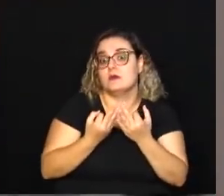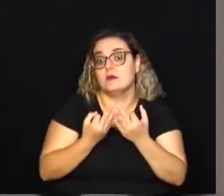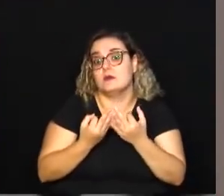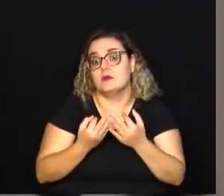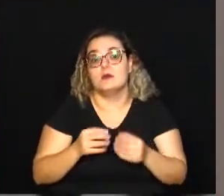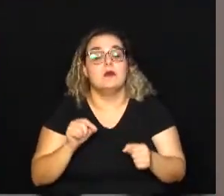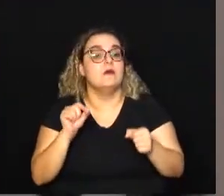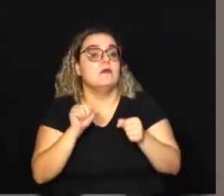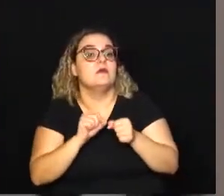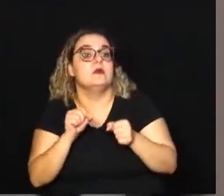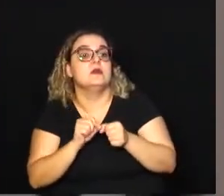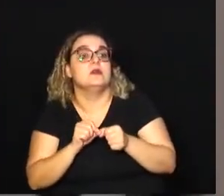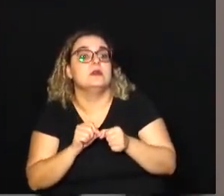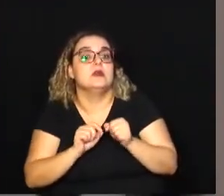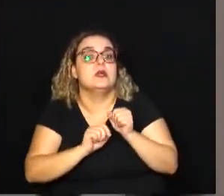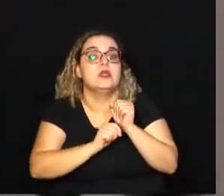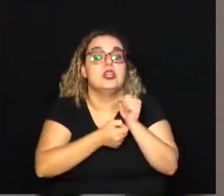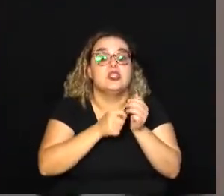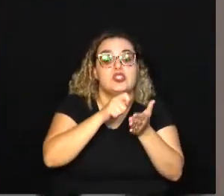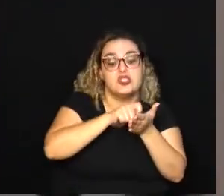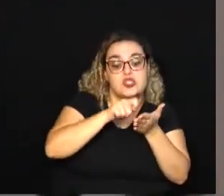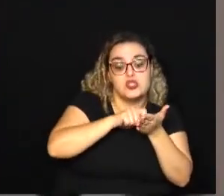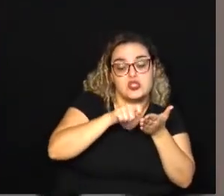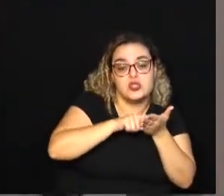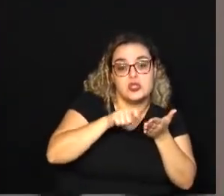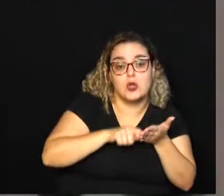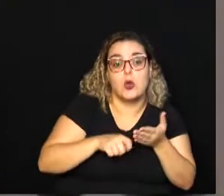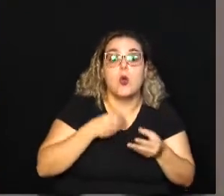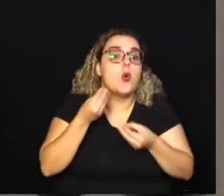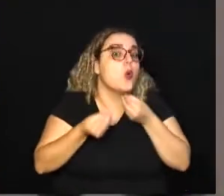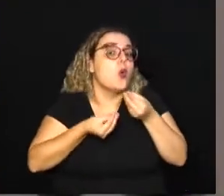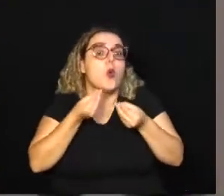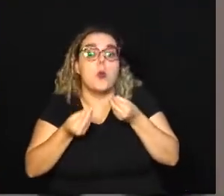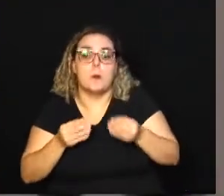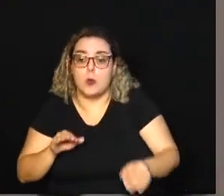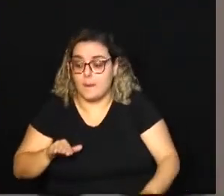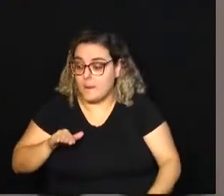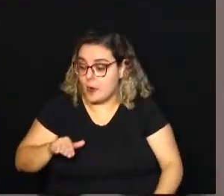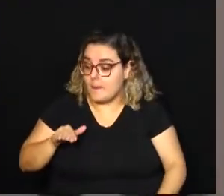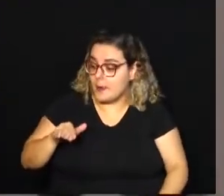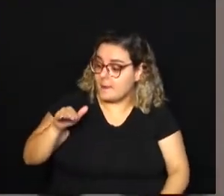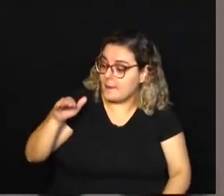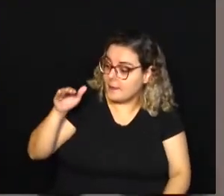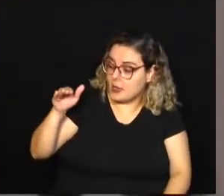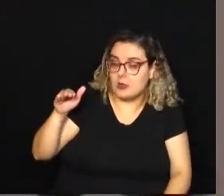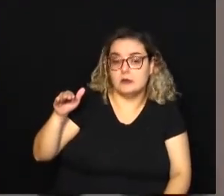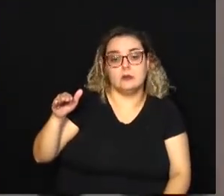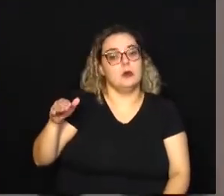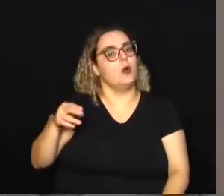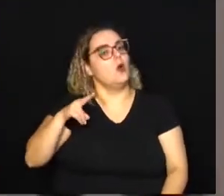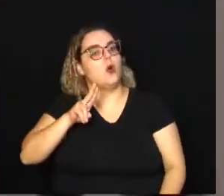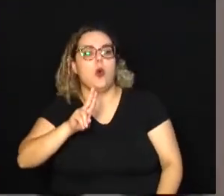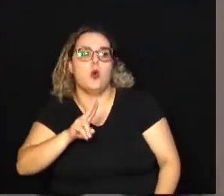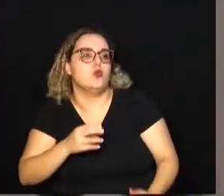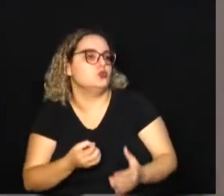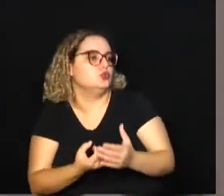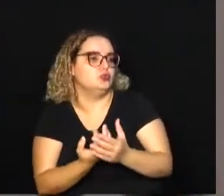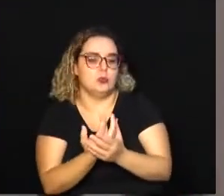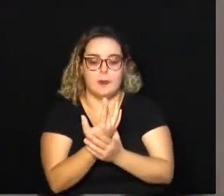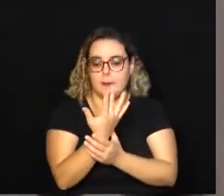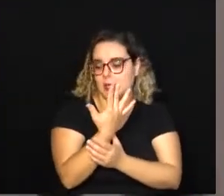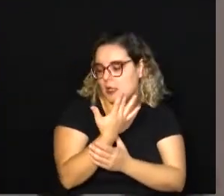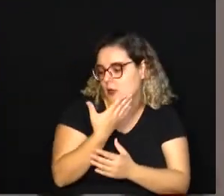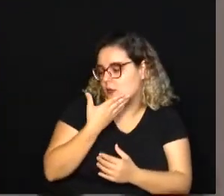ter diários que as crianças podem fazer sobre o crescimento de um irmãozinho ou de uma planta,